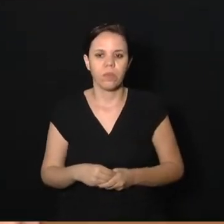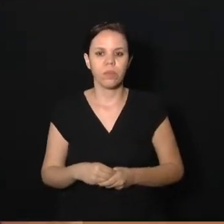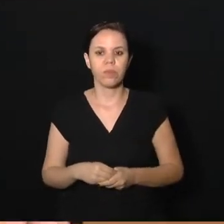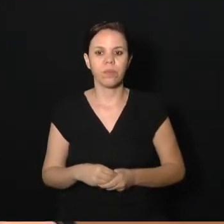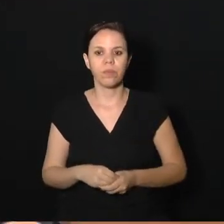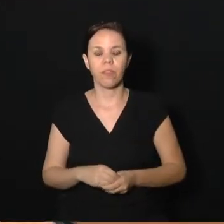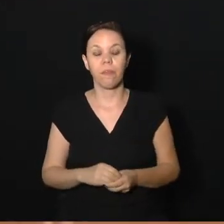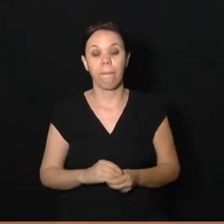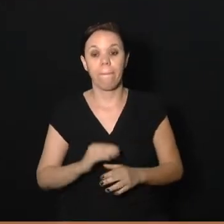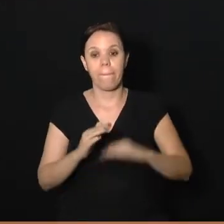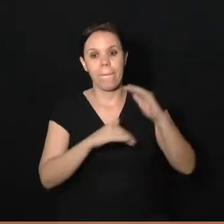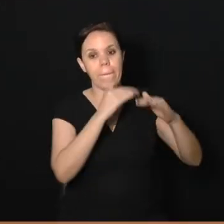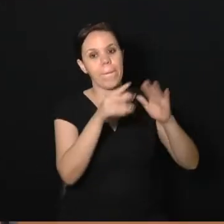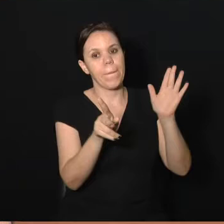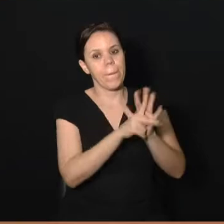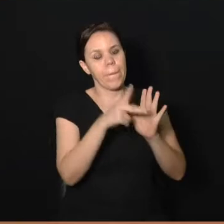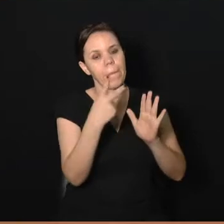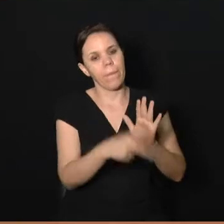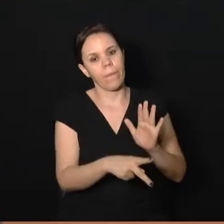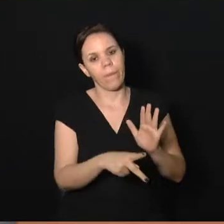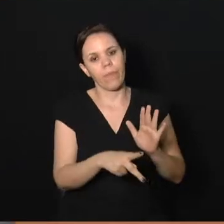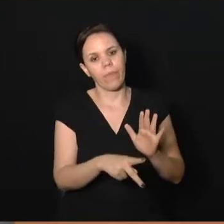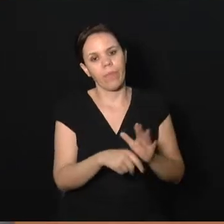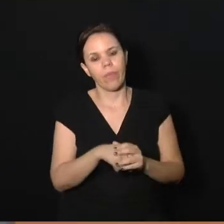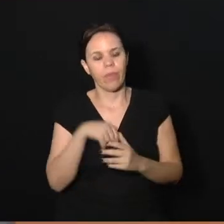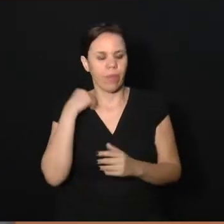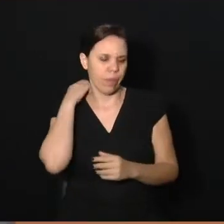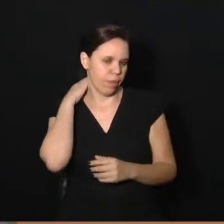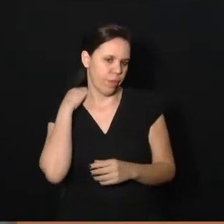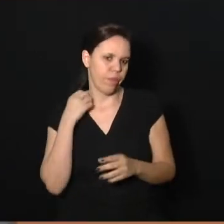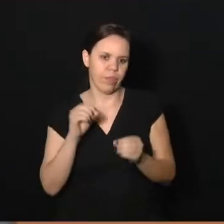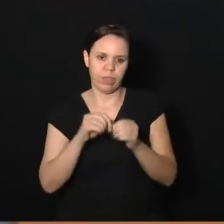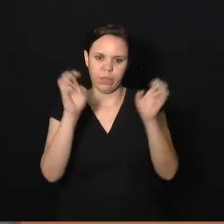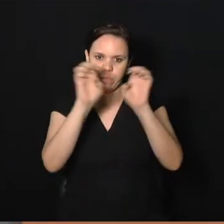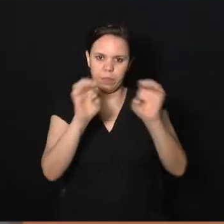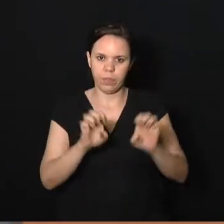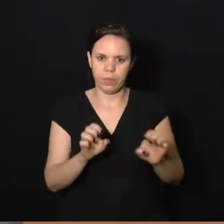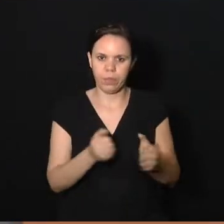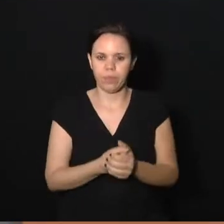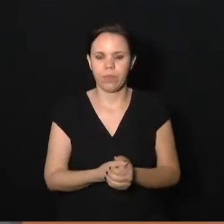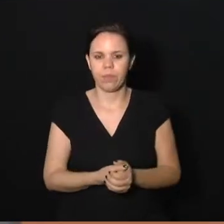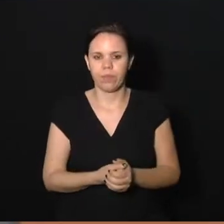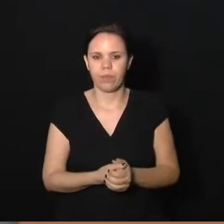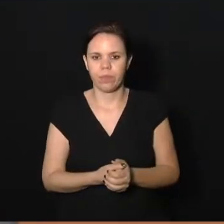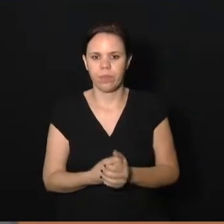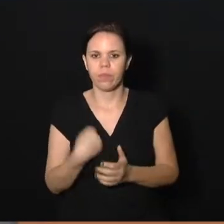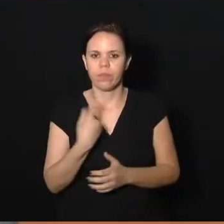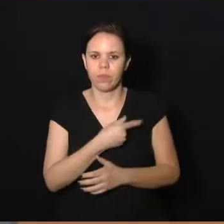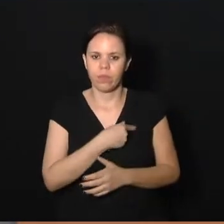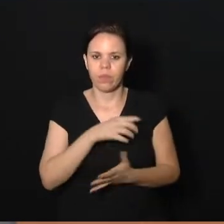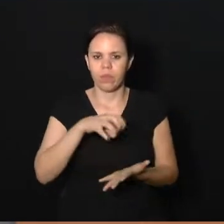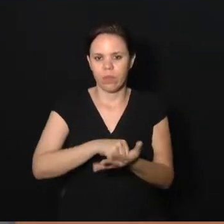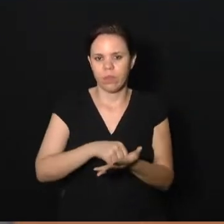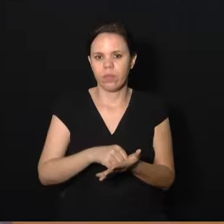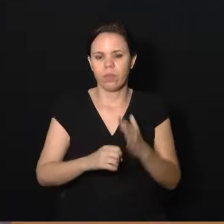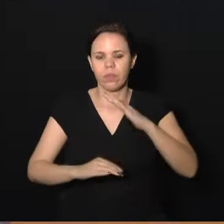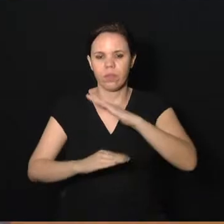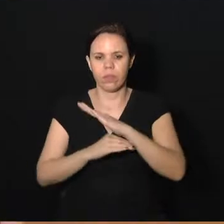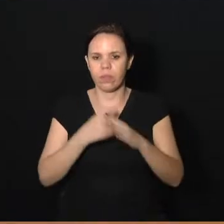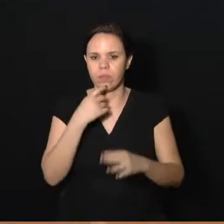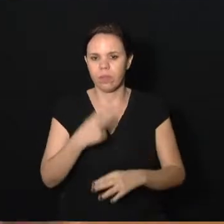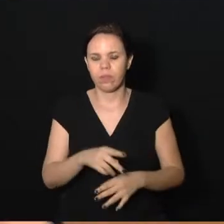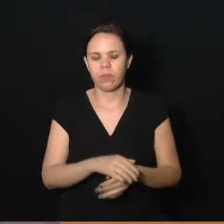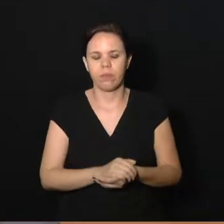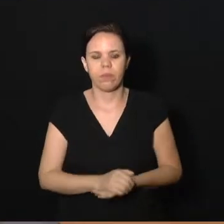parte do desenvolvimento, trazendo dentro do bojo a sua infraestrutura. Nós inscrevemos a Câmara Municipal de Campinas